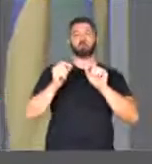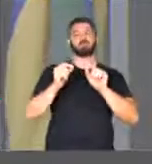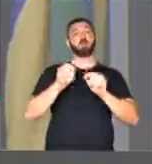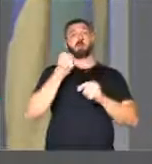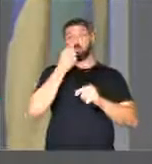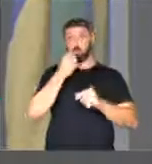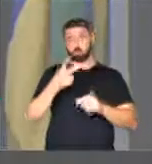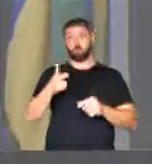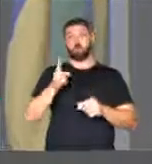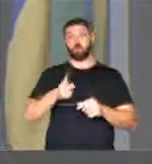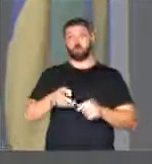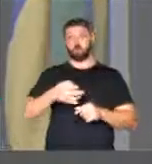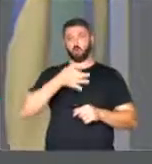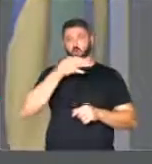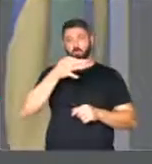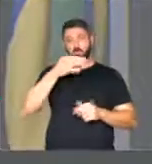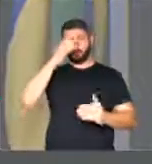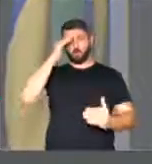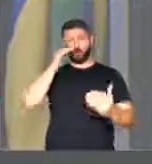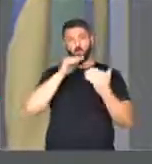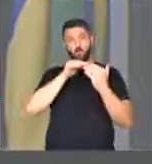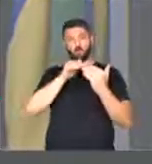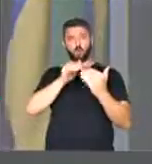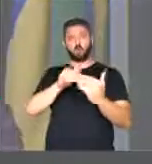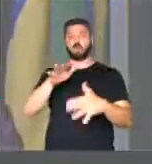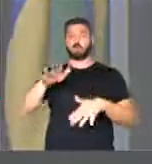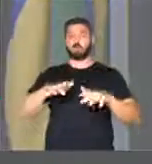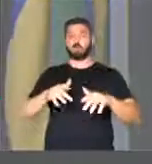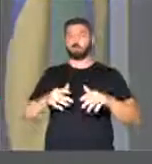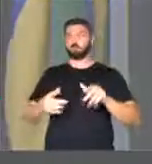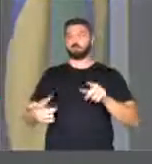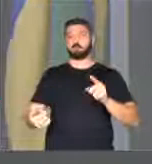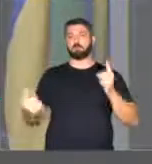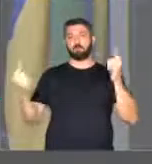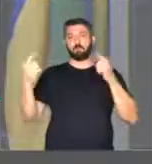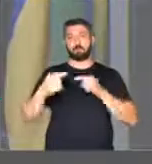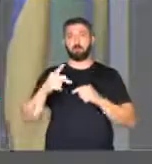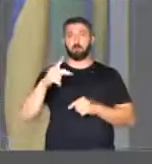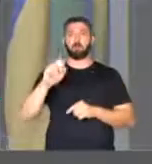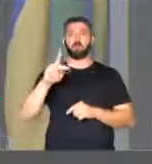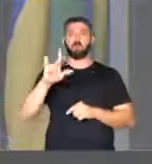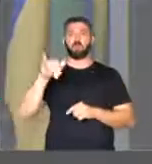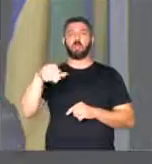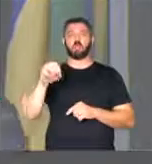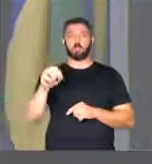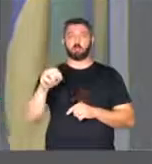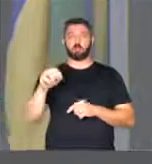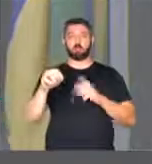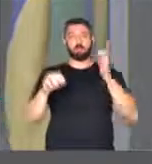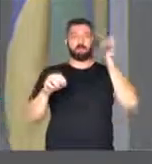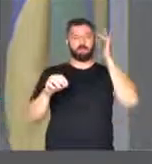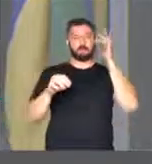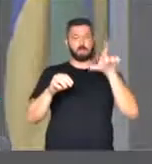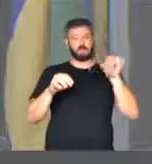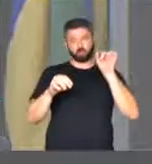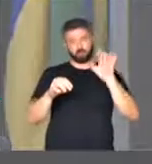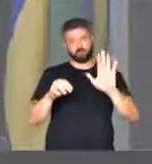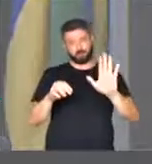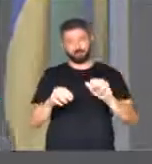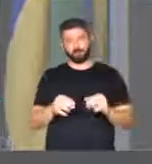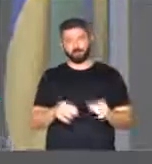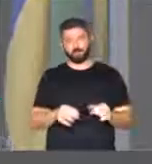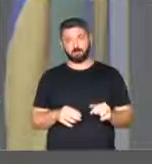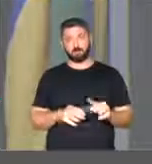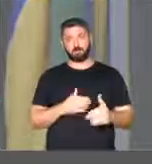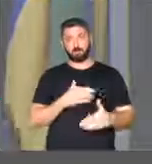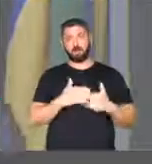vale a pena manter uma posição de coerência, às vezes enfrentando, inclusive, o populismo da posição mais fácil,